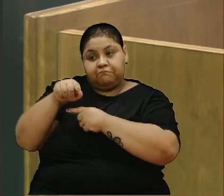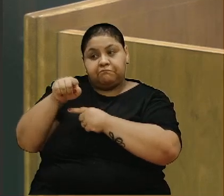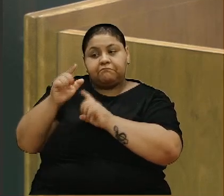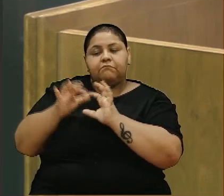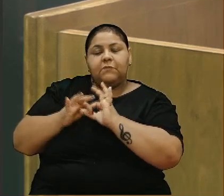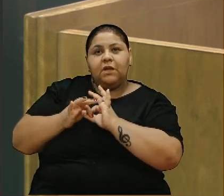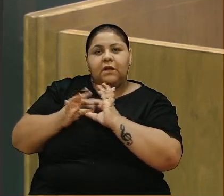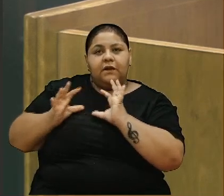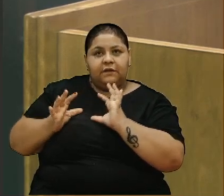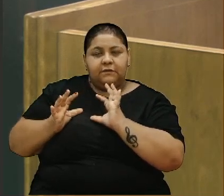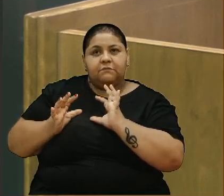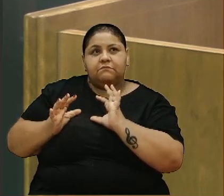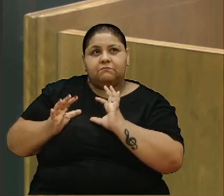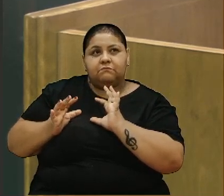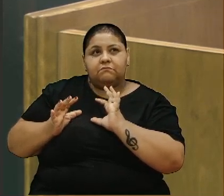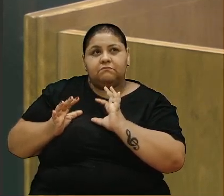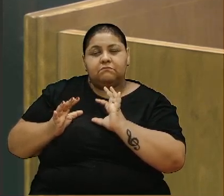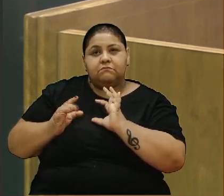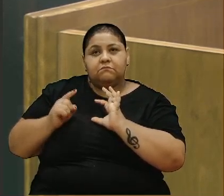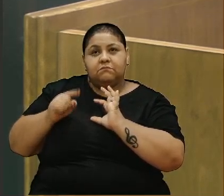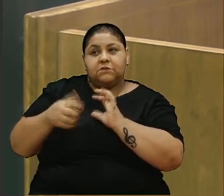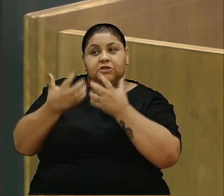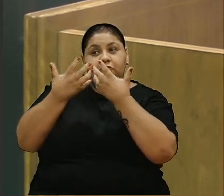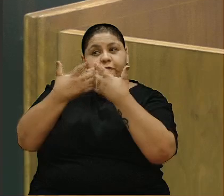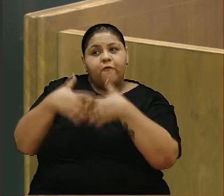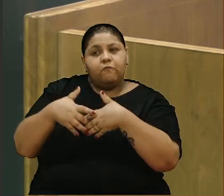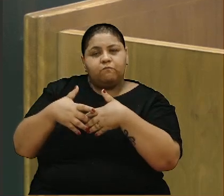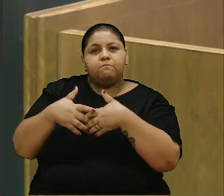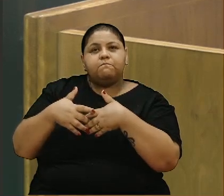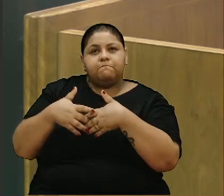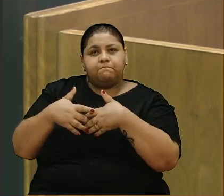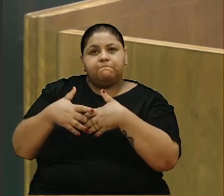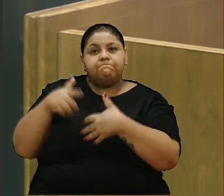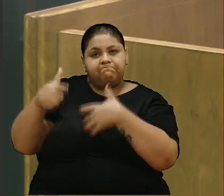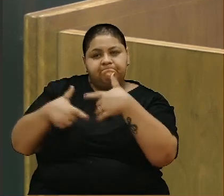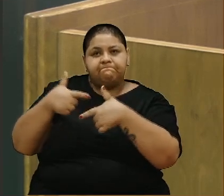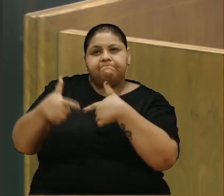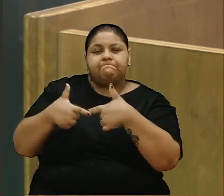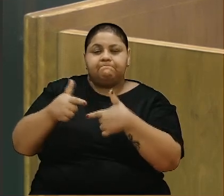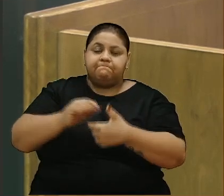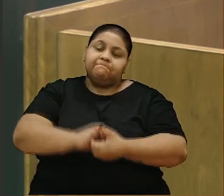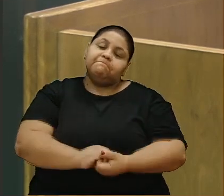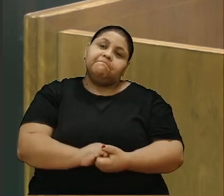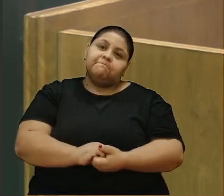autorizar este funcionamento deste serviço.